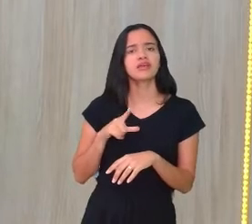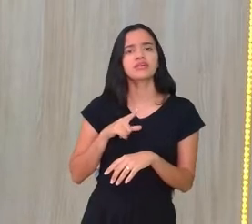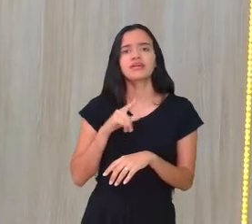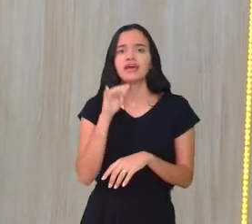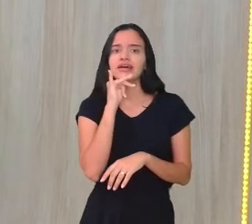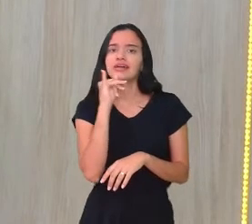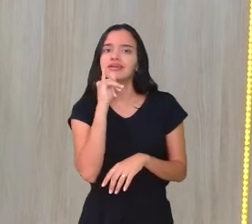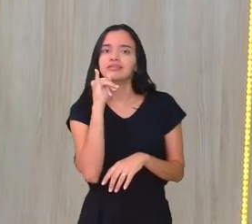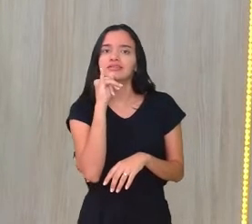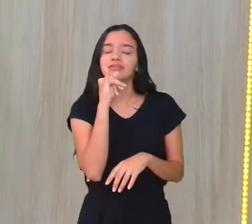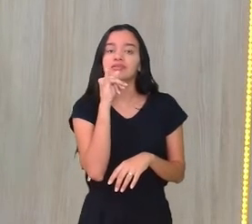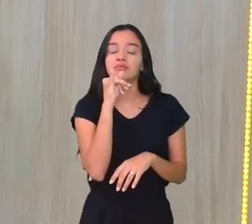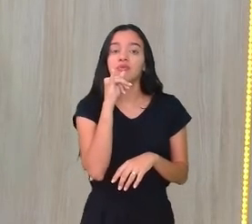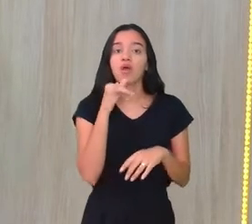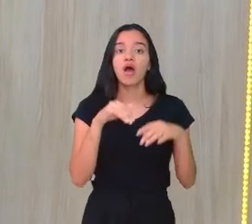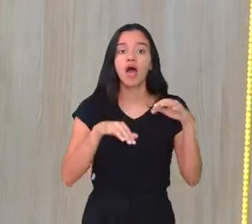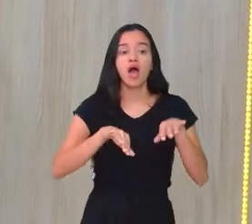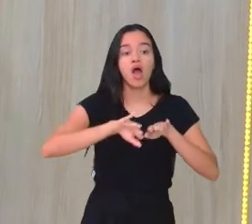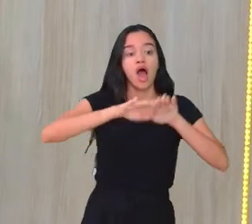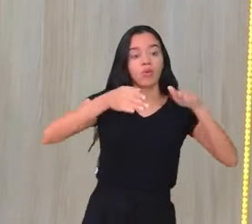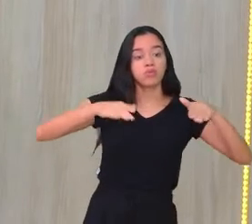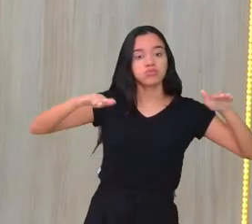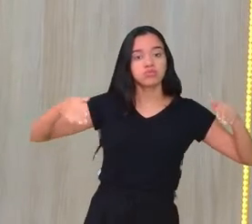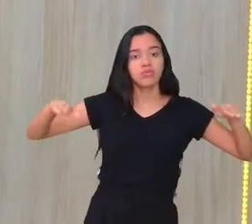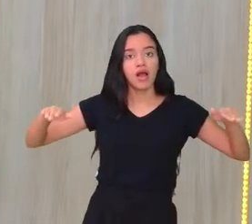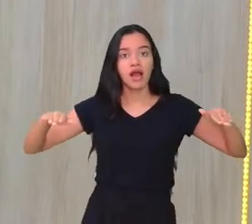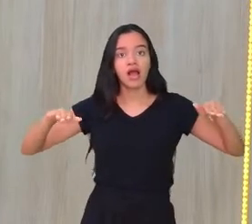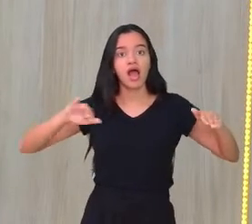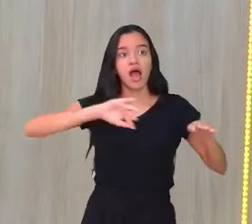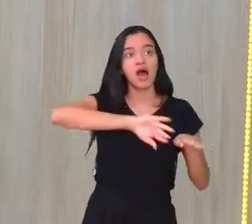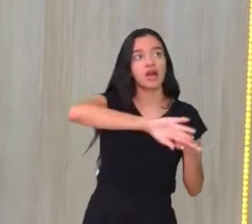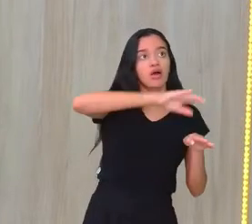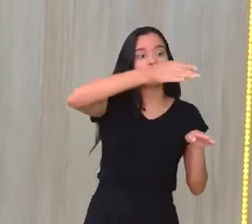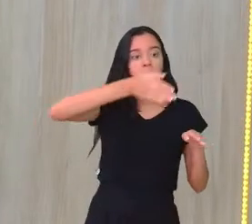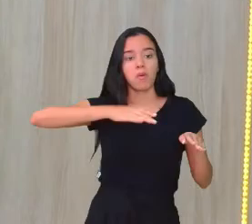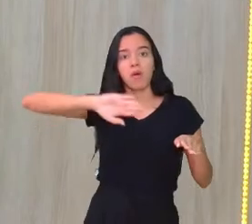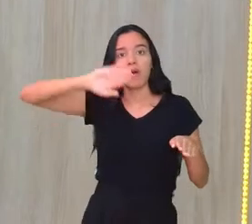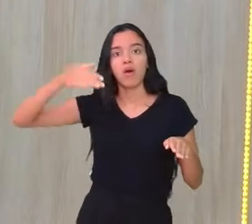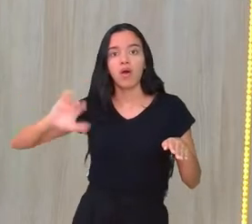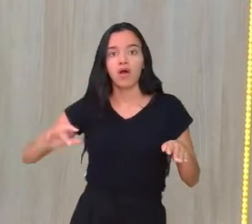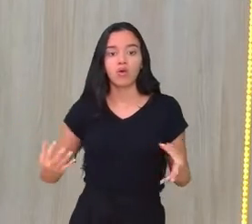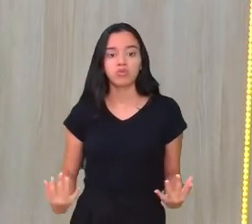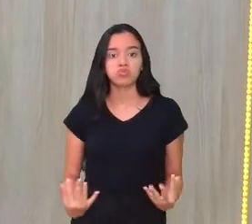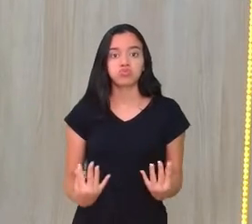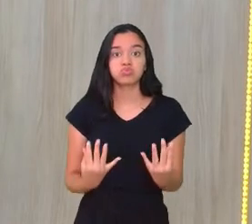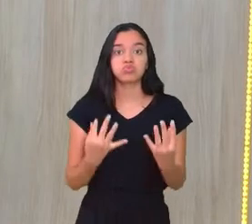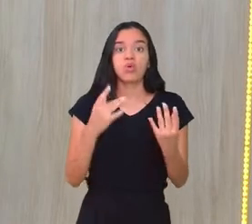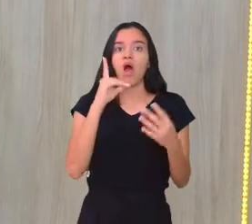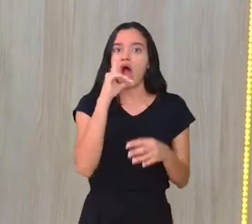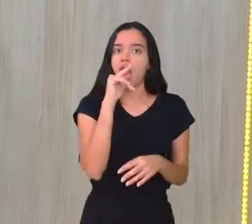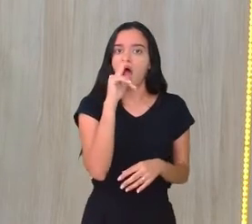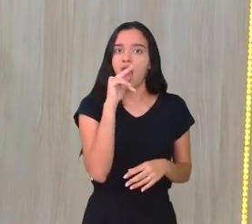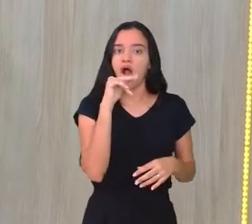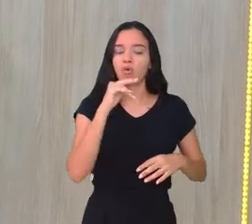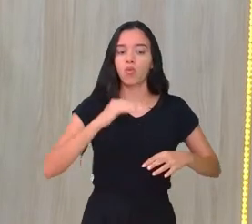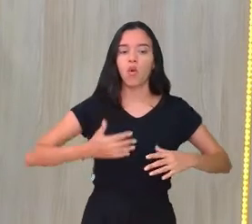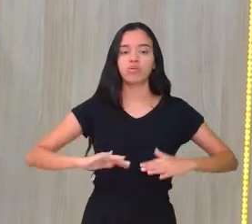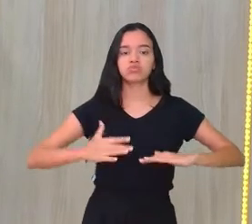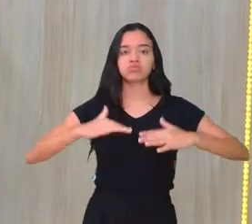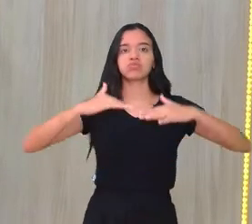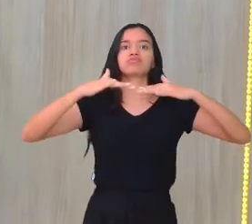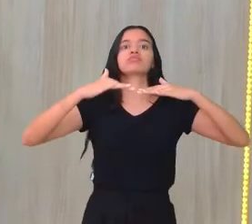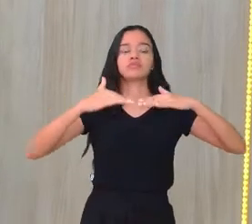planície fluvio-marinha. Então, o que é que acontece? O que é que eu quero dizer com isso? Né? E a gente já viu isso em aula de geografia, eu já falei também em outras